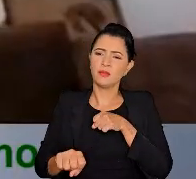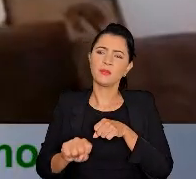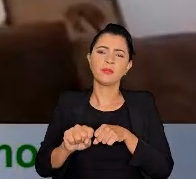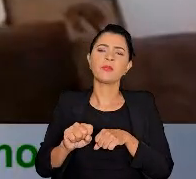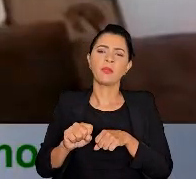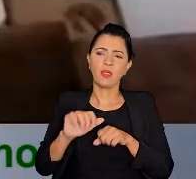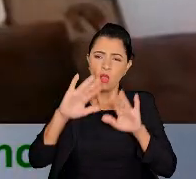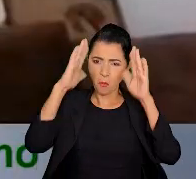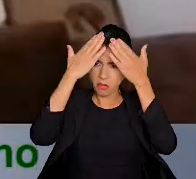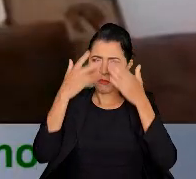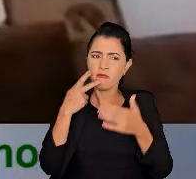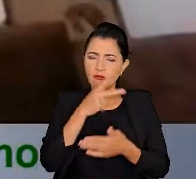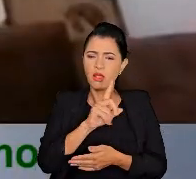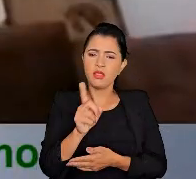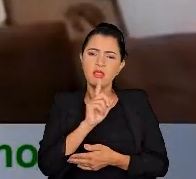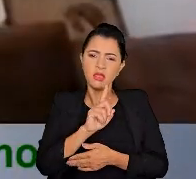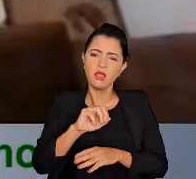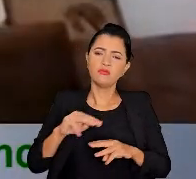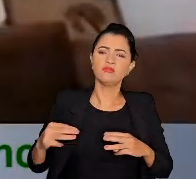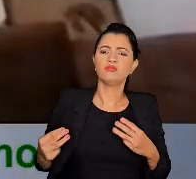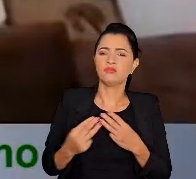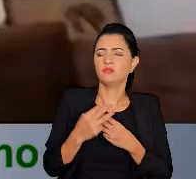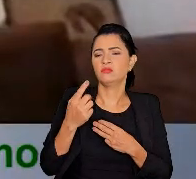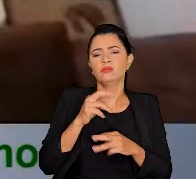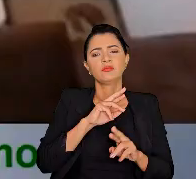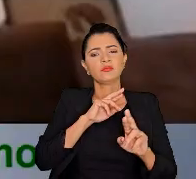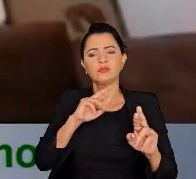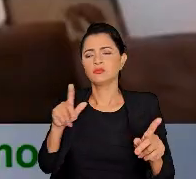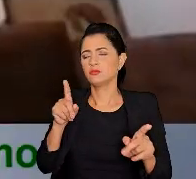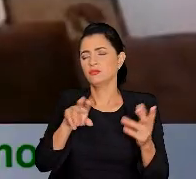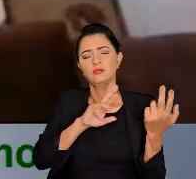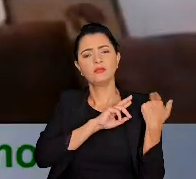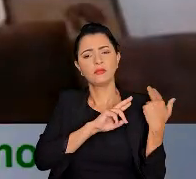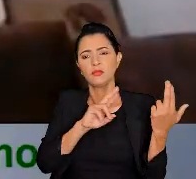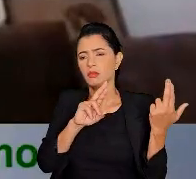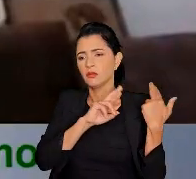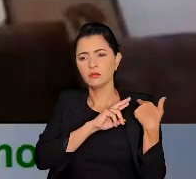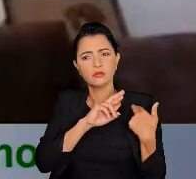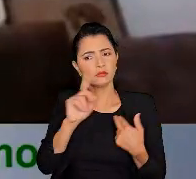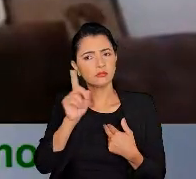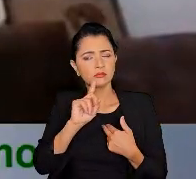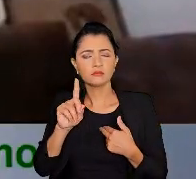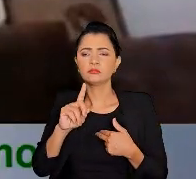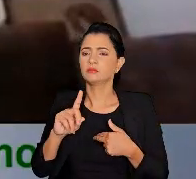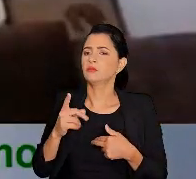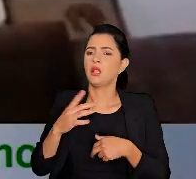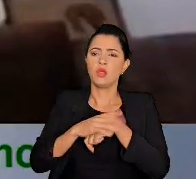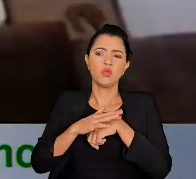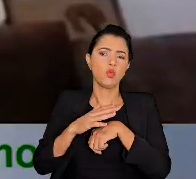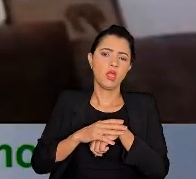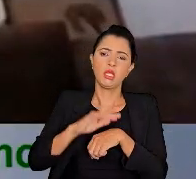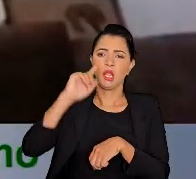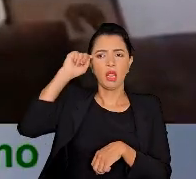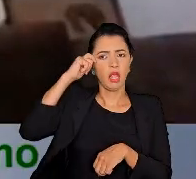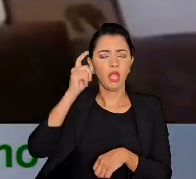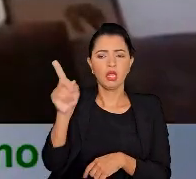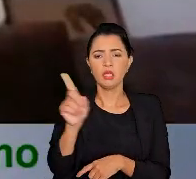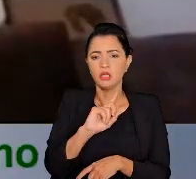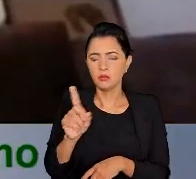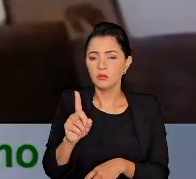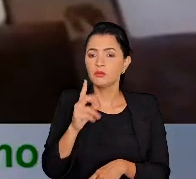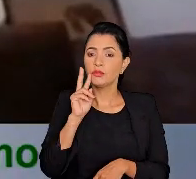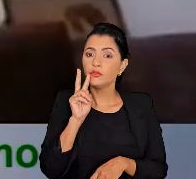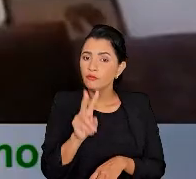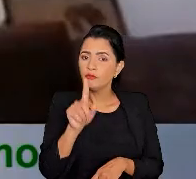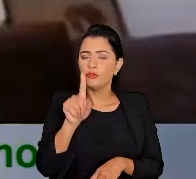vir a negar e falar, não, os judeus não são os responsáveis pela peste negra. Então, com isso, nós vemos que é uma